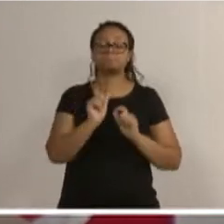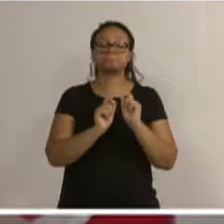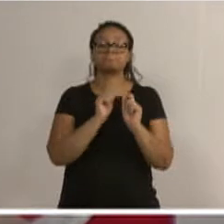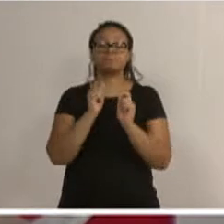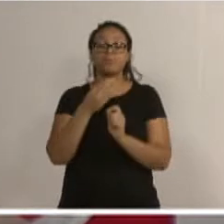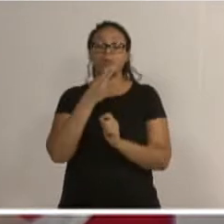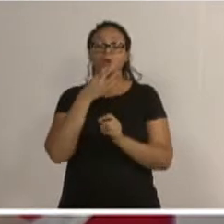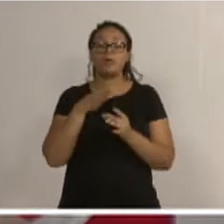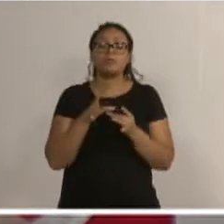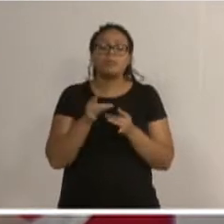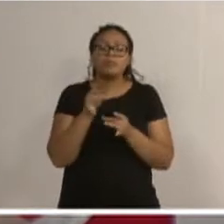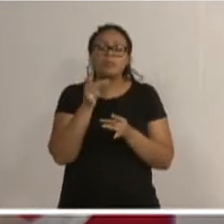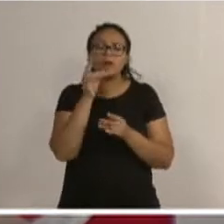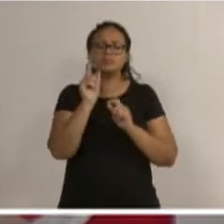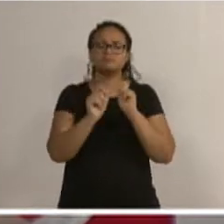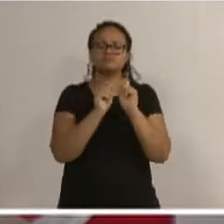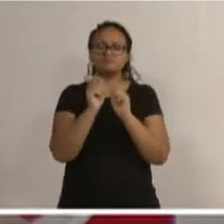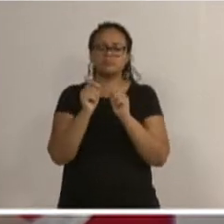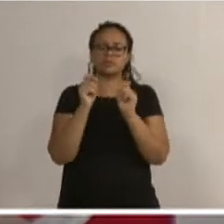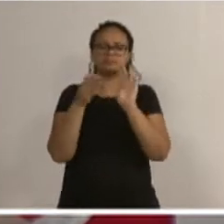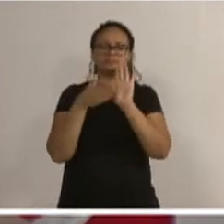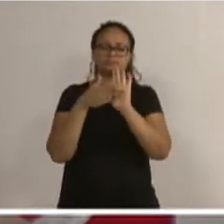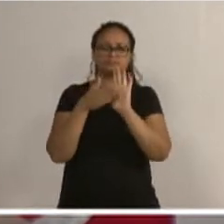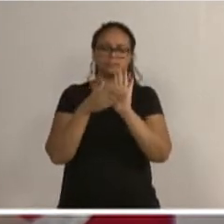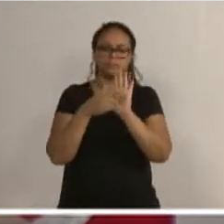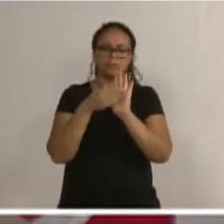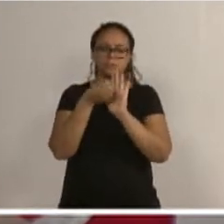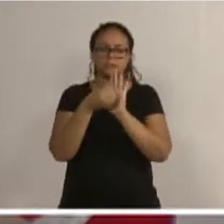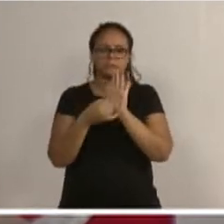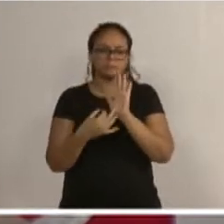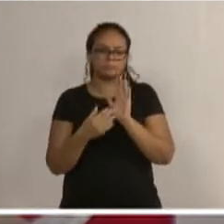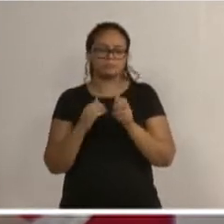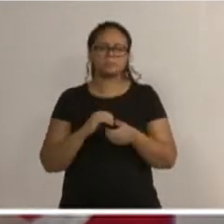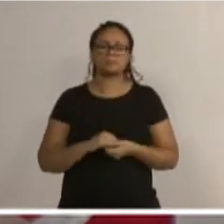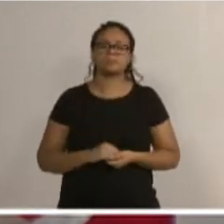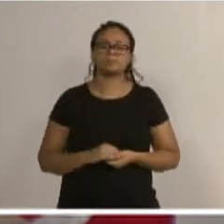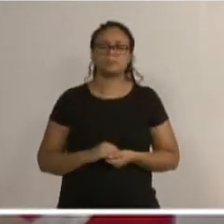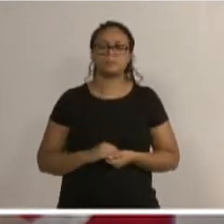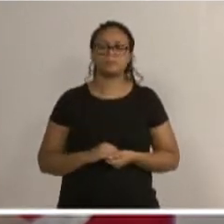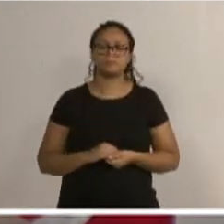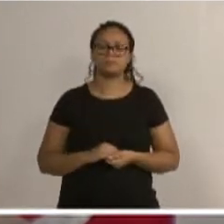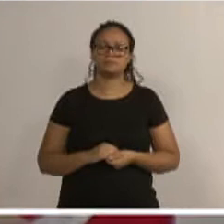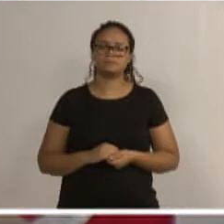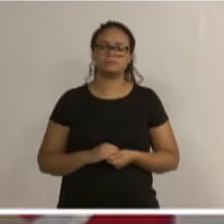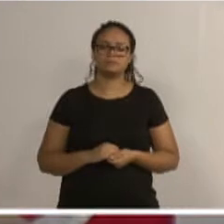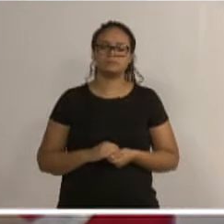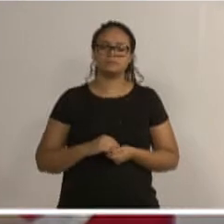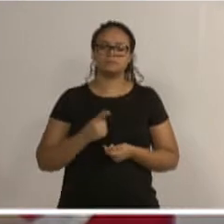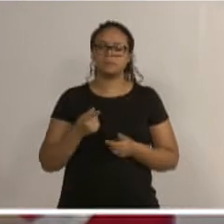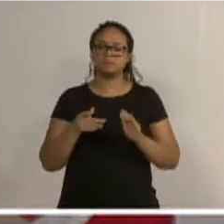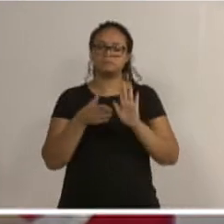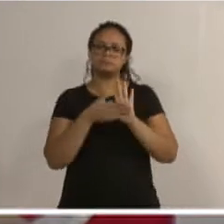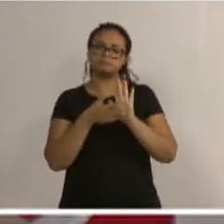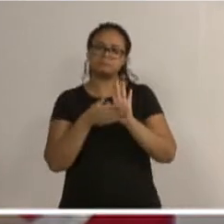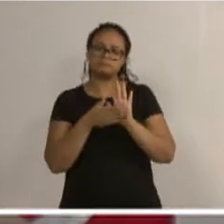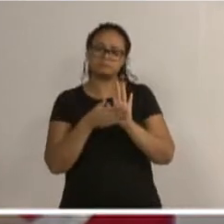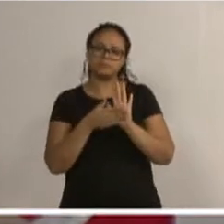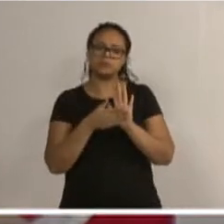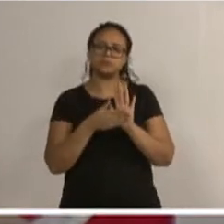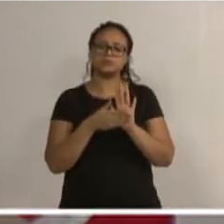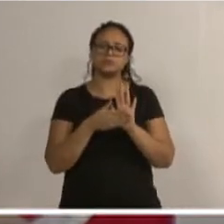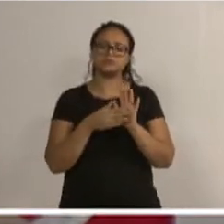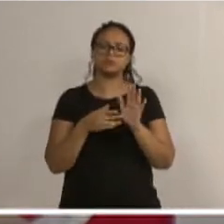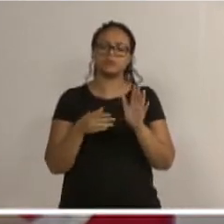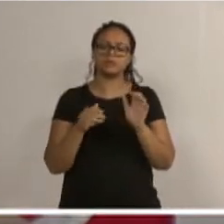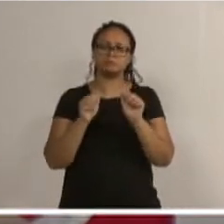dos trabalhos que estão sendo realizados, e numa relevante e louvável iniciativa propôs essa audiência